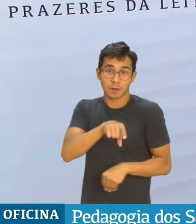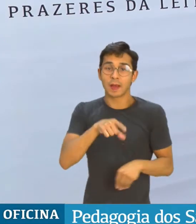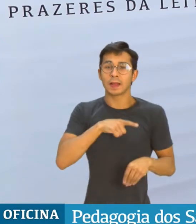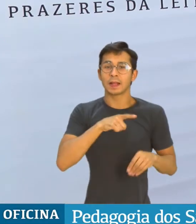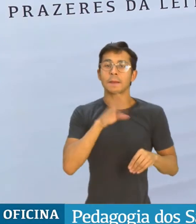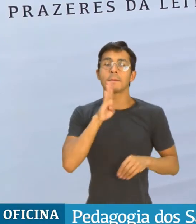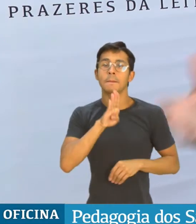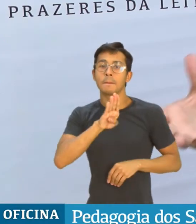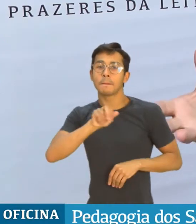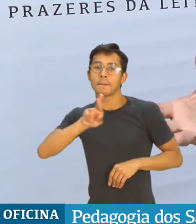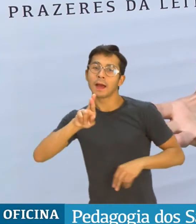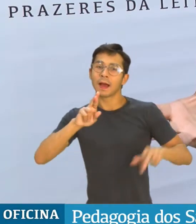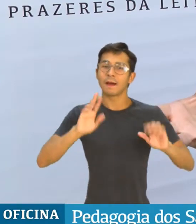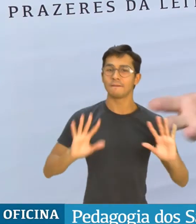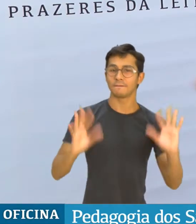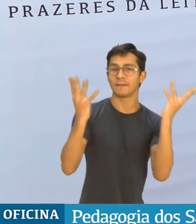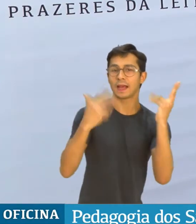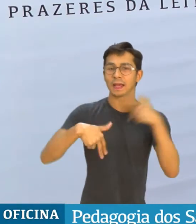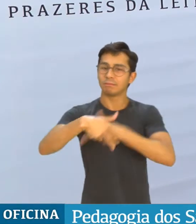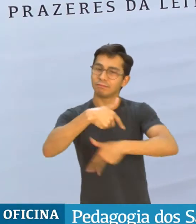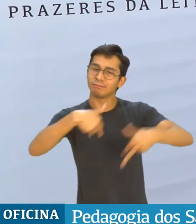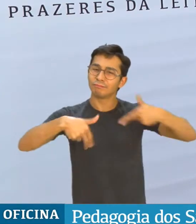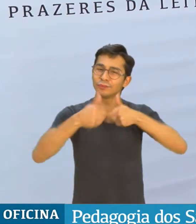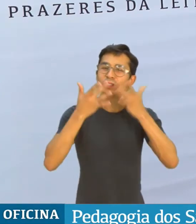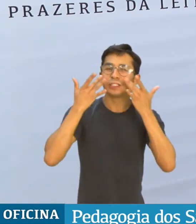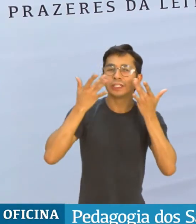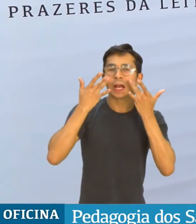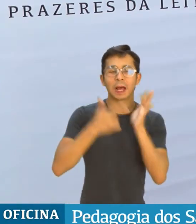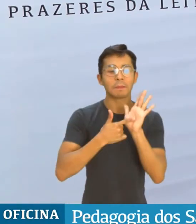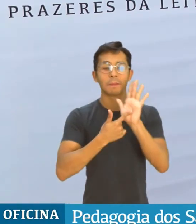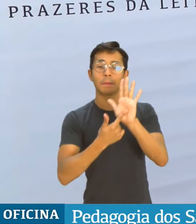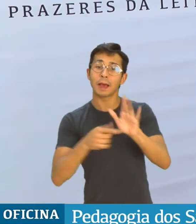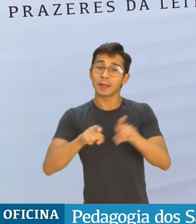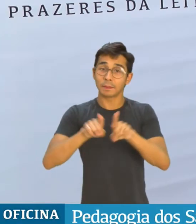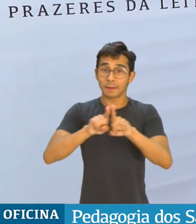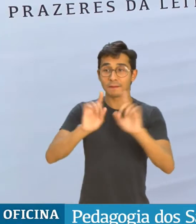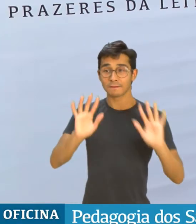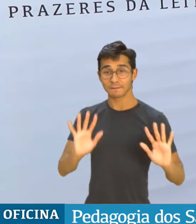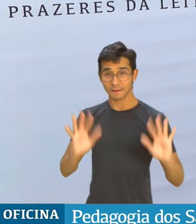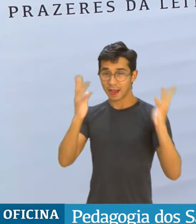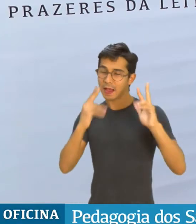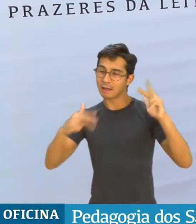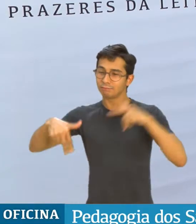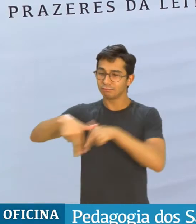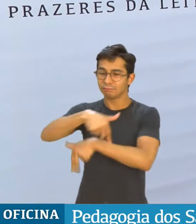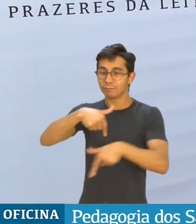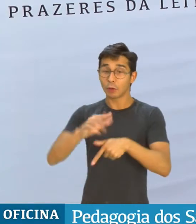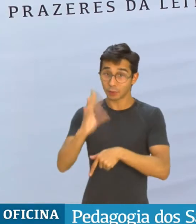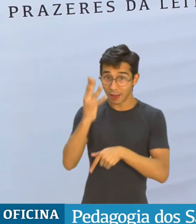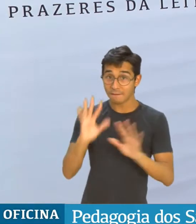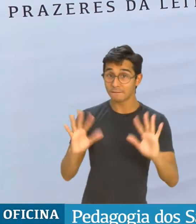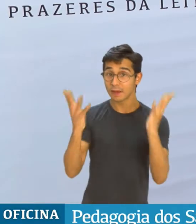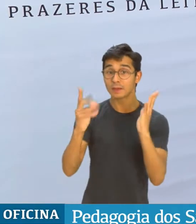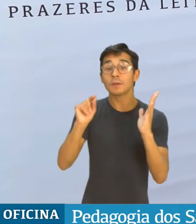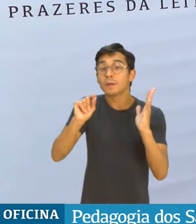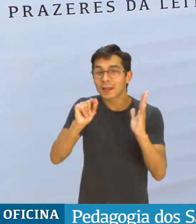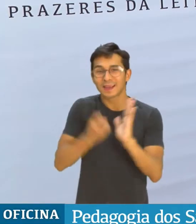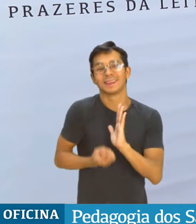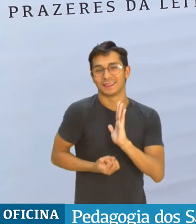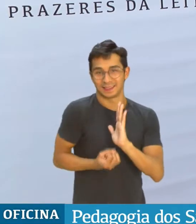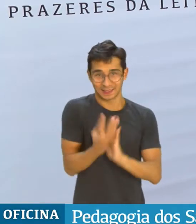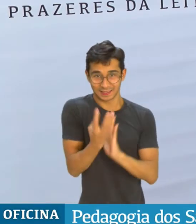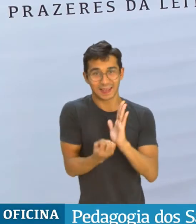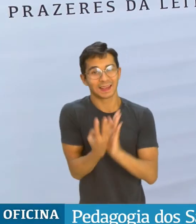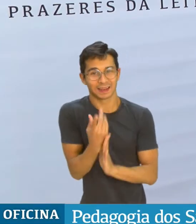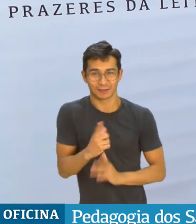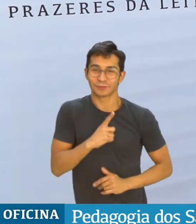bailes, alguns teatros, e também algumas festas acontecem, que são esses saraus. Só que esse sarau